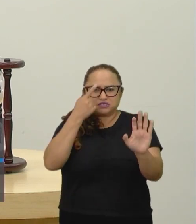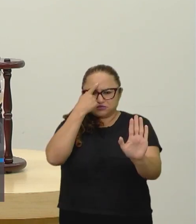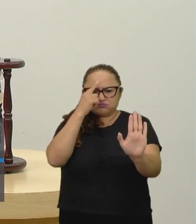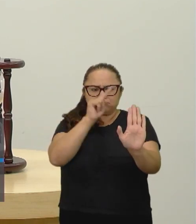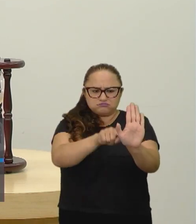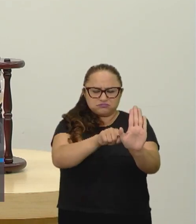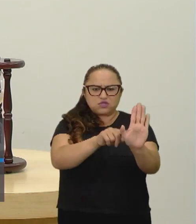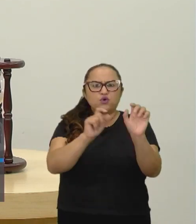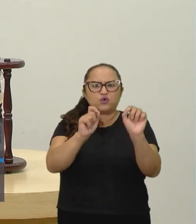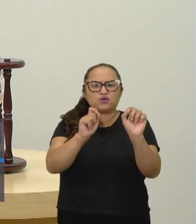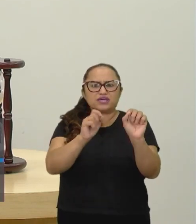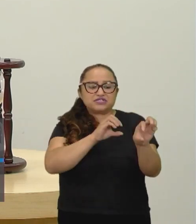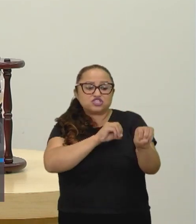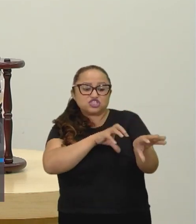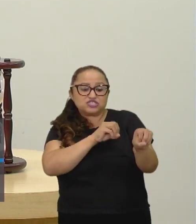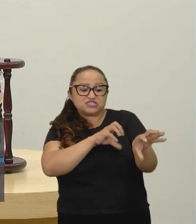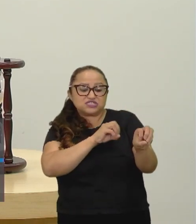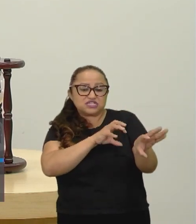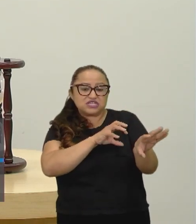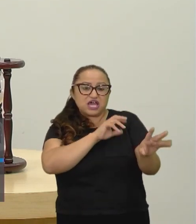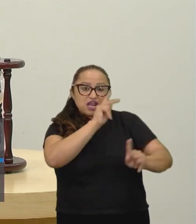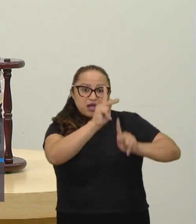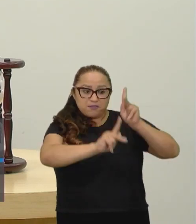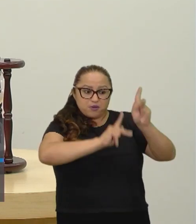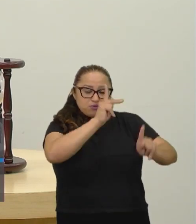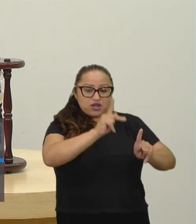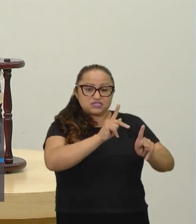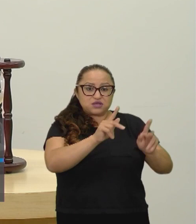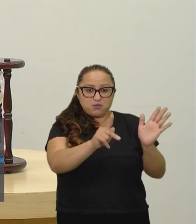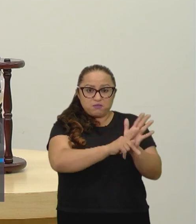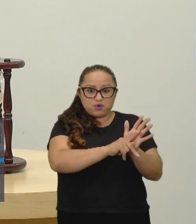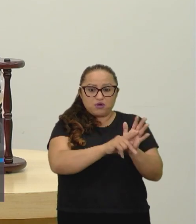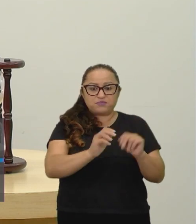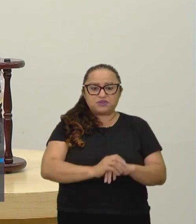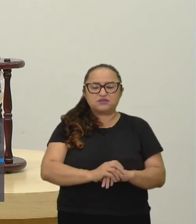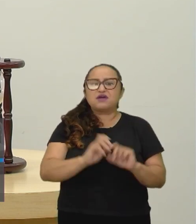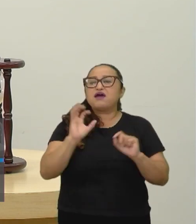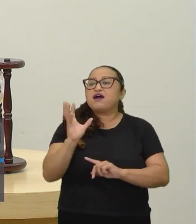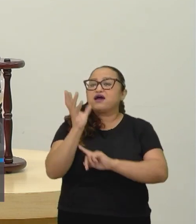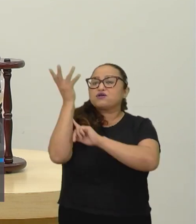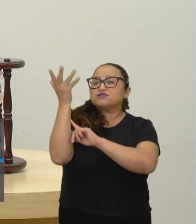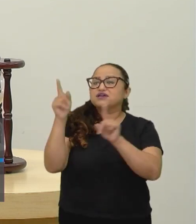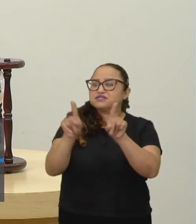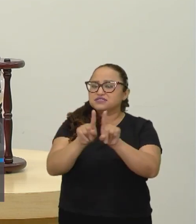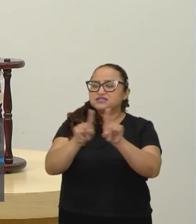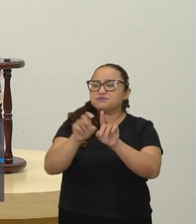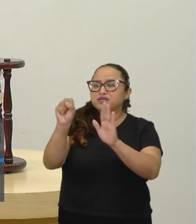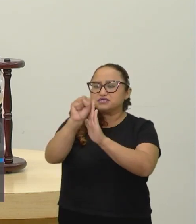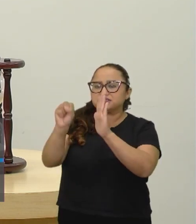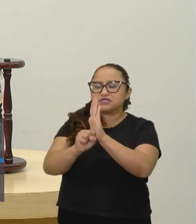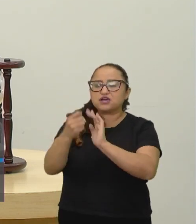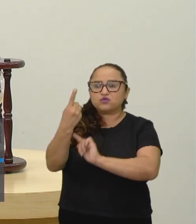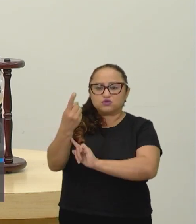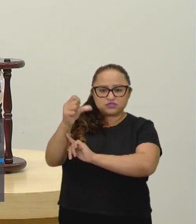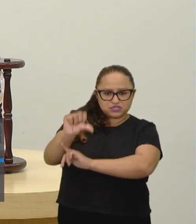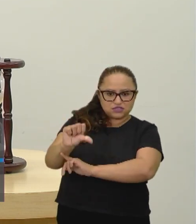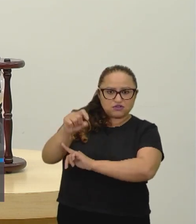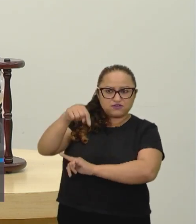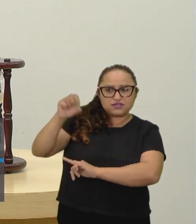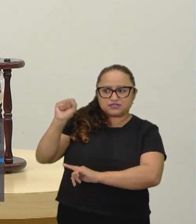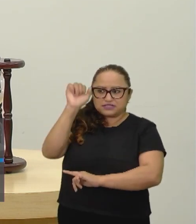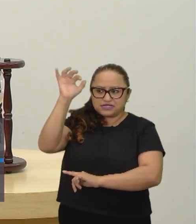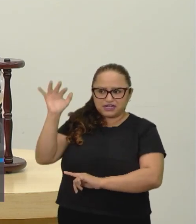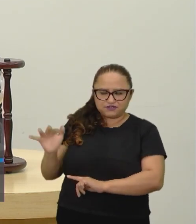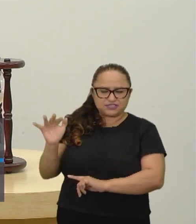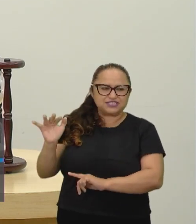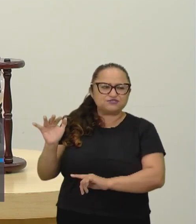de cristianizar os povos da América. Isso acontece também no século XIX, né, aqui na África e